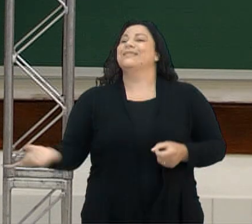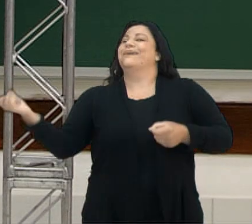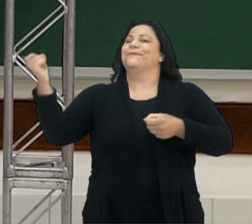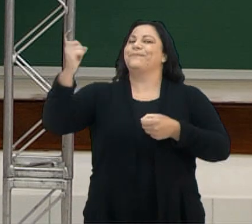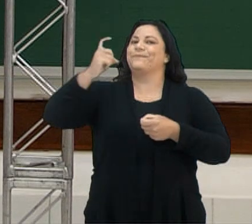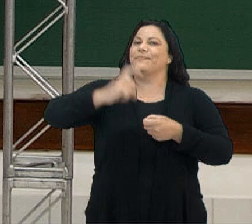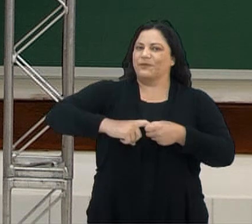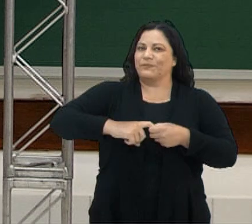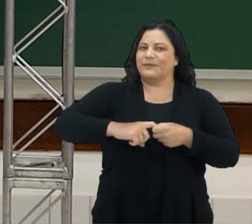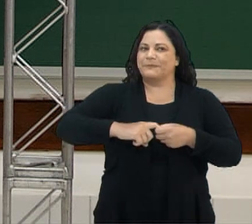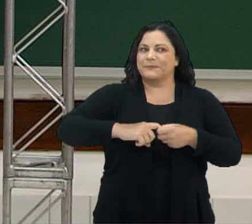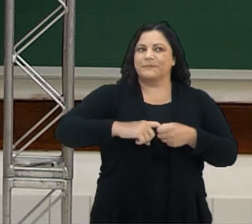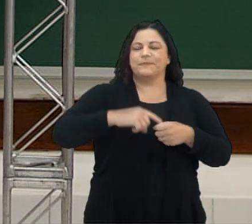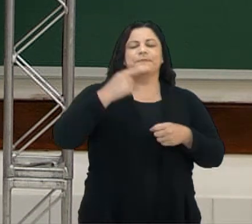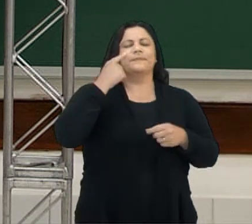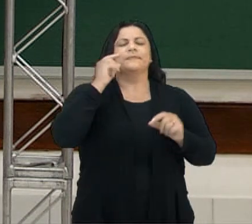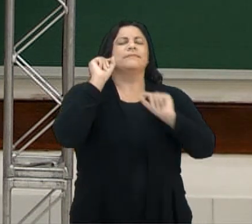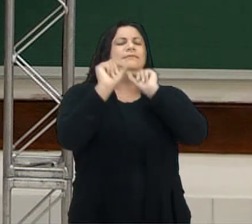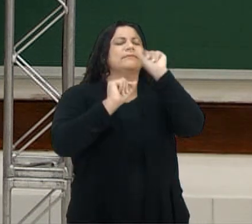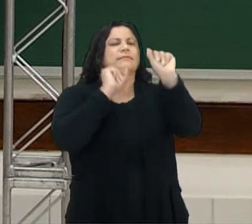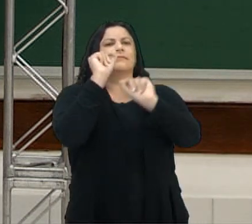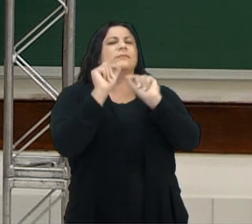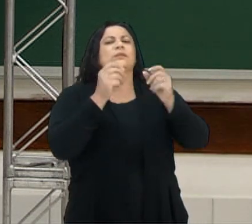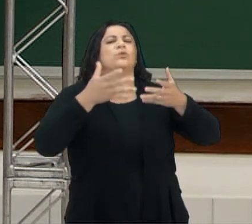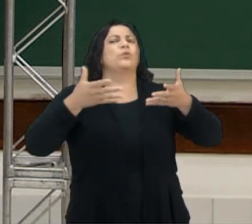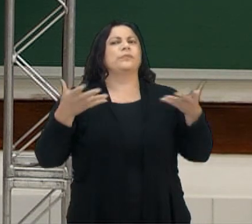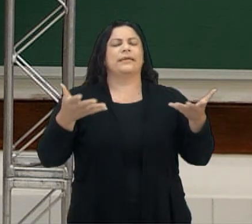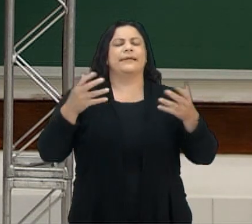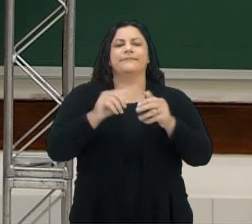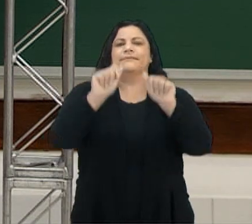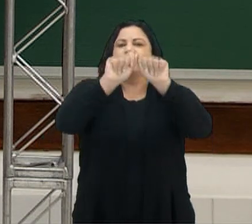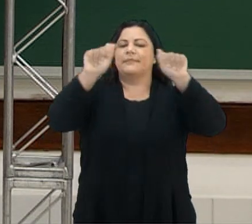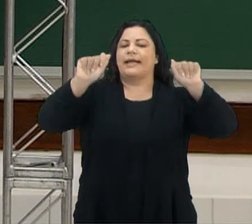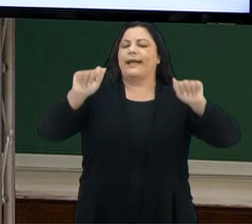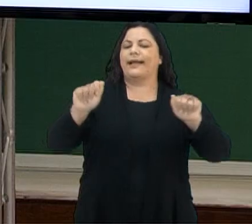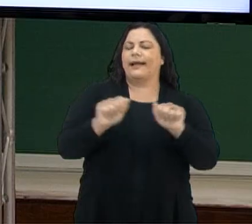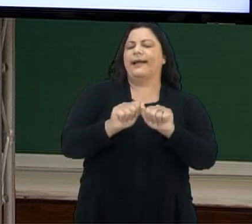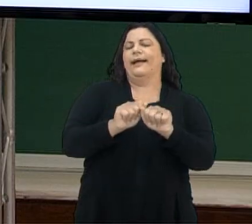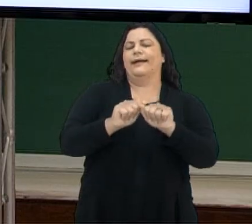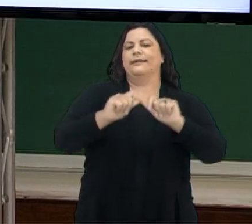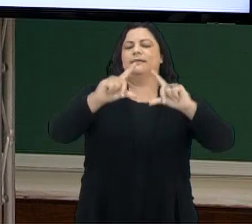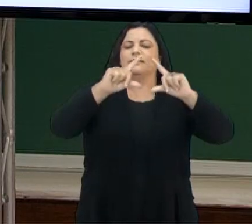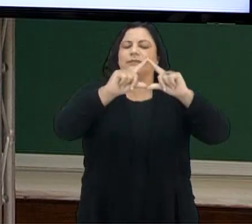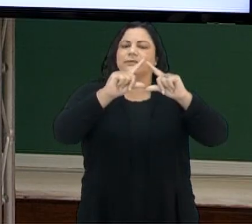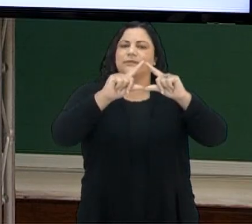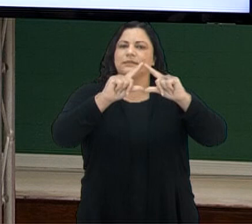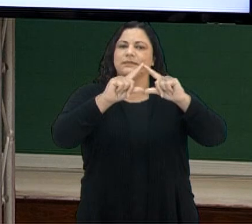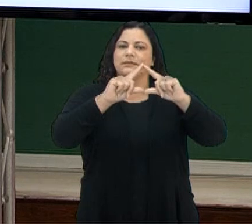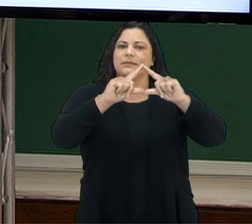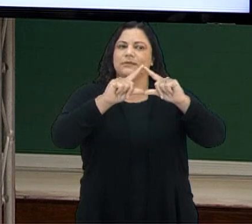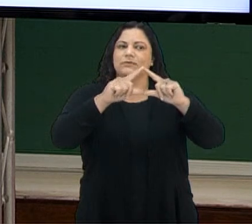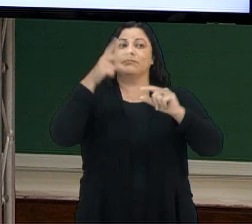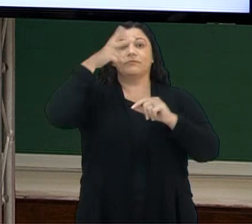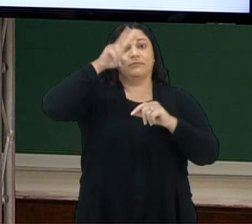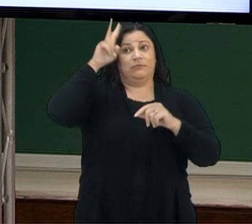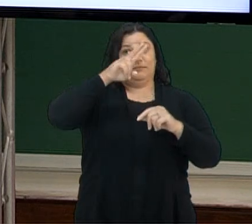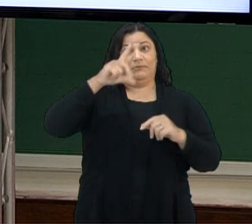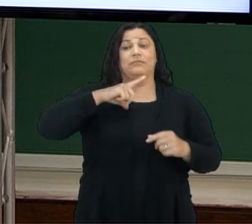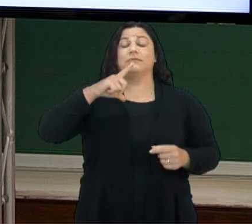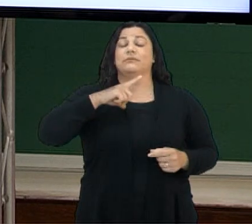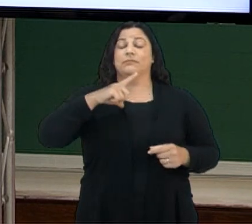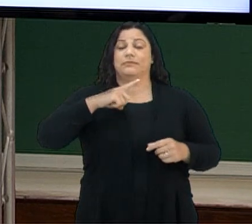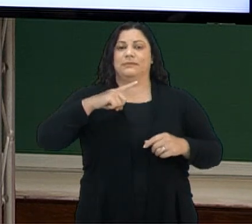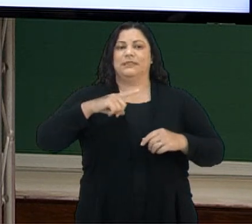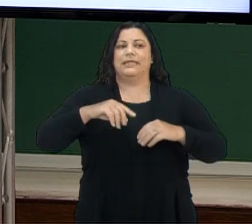Voltamos. Vamos dar uma olhada então como que vai ficar a área desse triângulo aqui, tá? Lembrando que a gente tem a base que